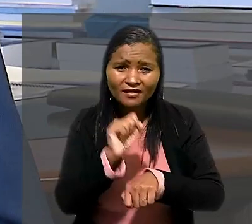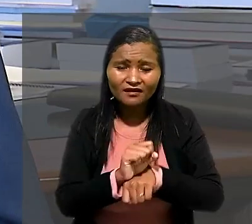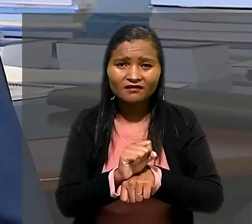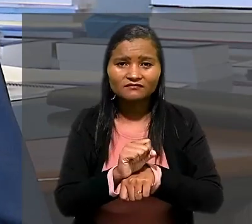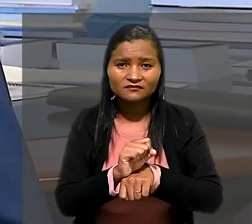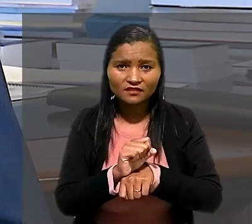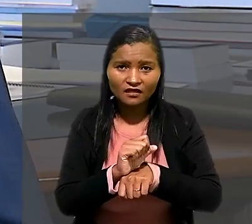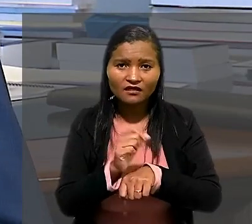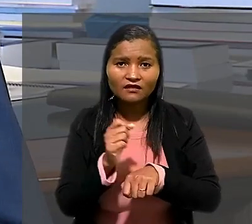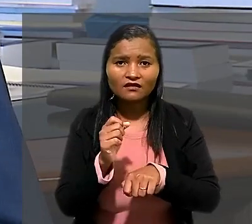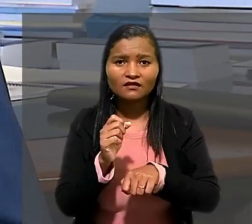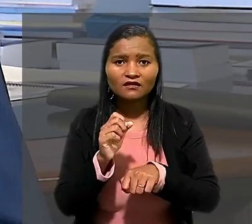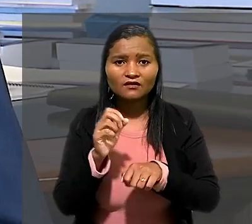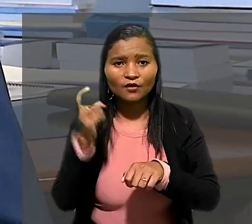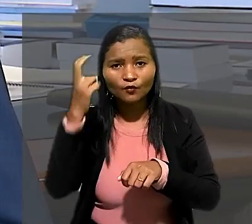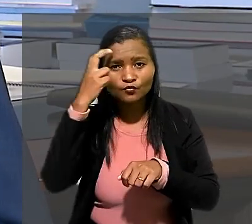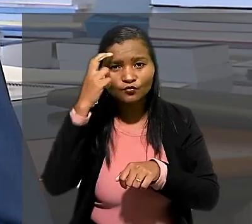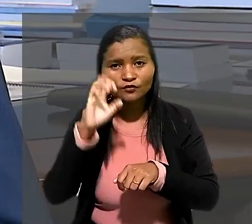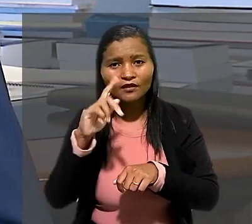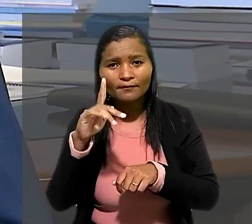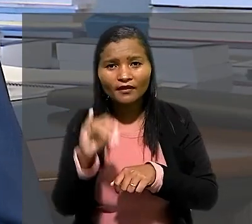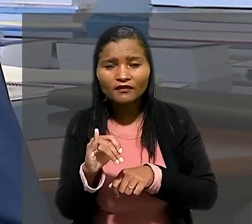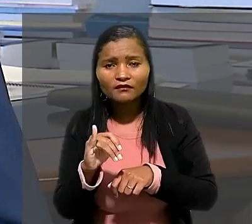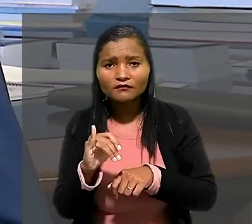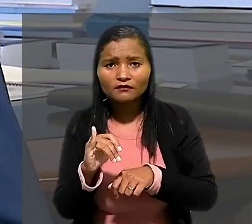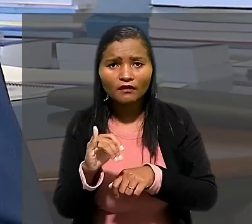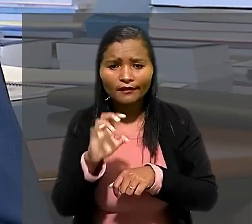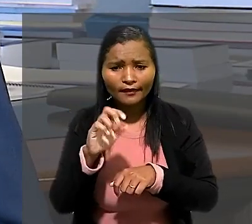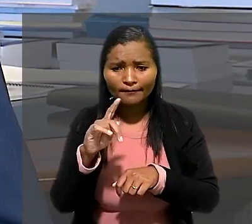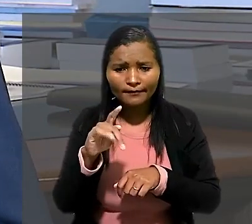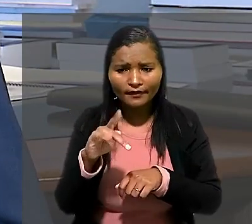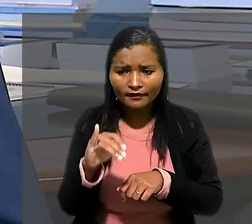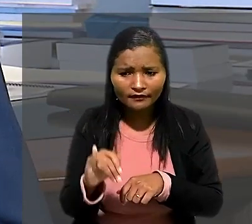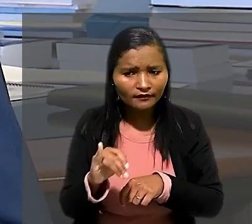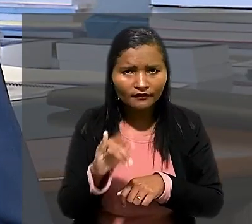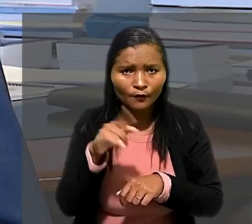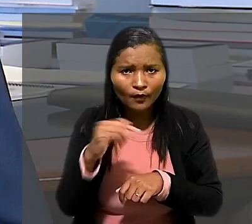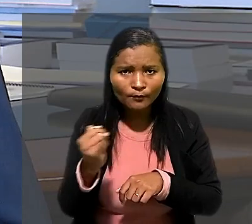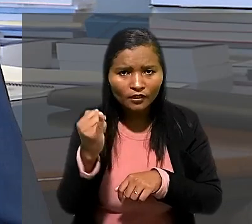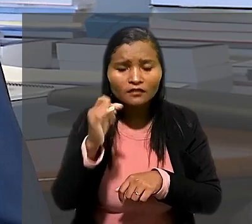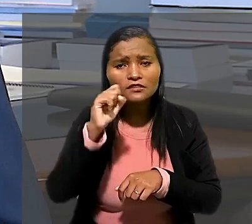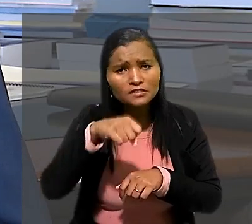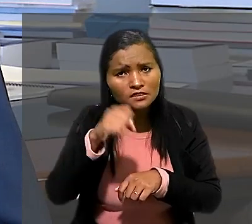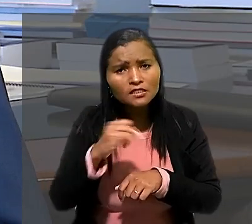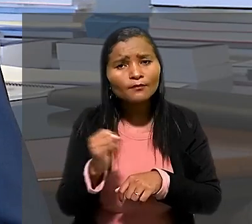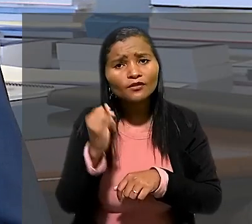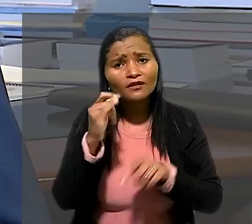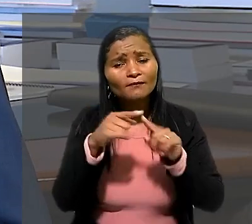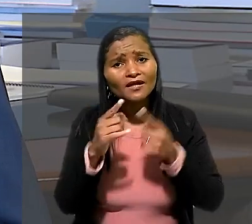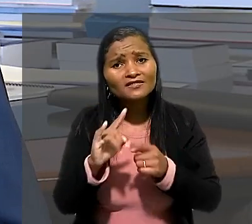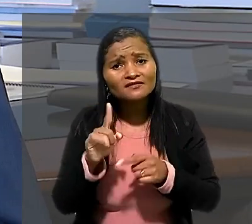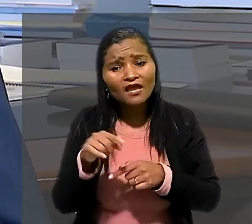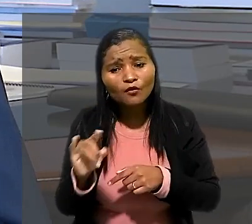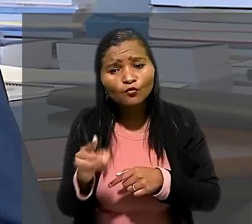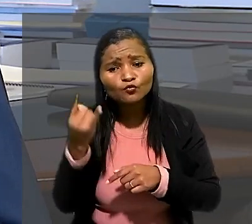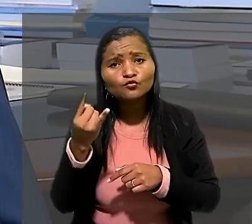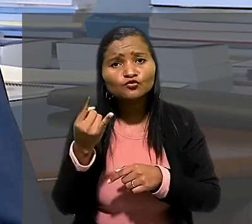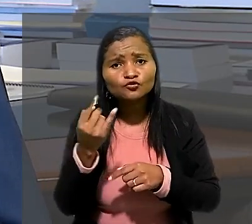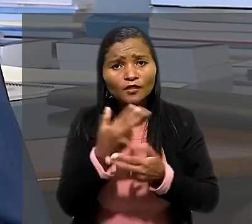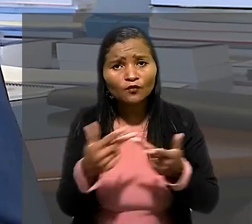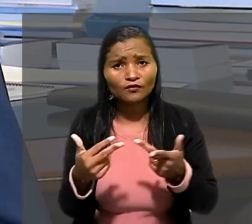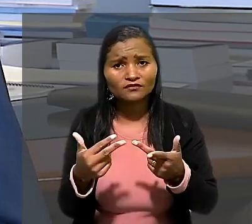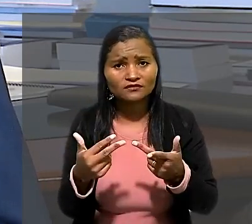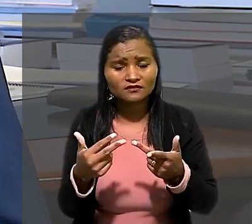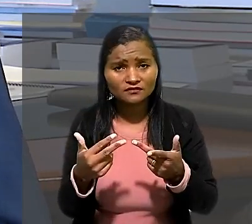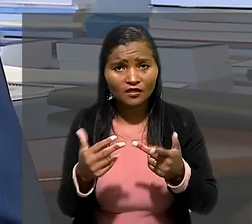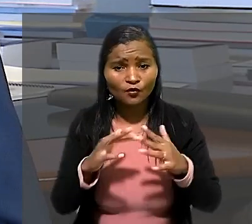precisa romper a cultura do EPI, né? Não é dizer que o EPI não é importante. O EPI é muito importante, mas o EPI é a última fronteira.